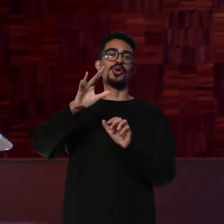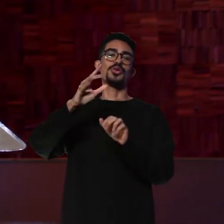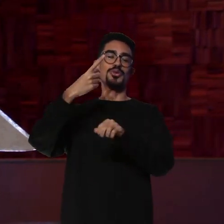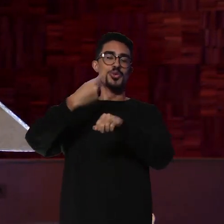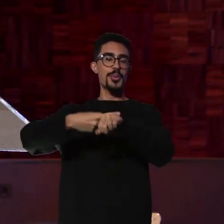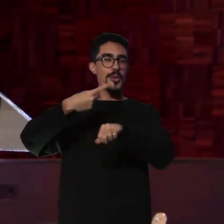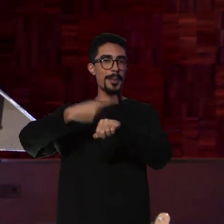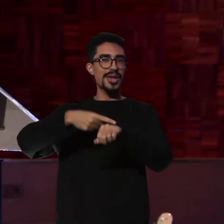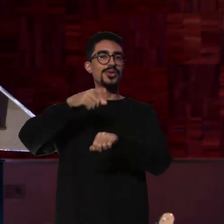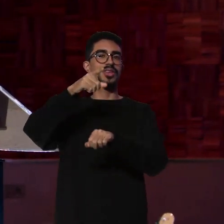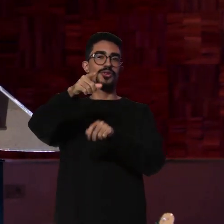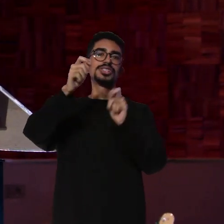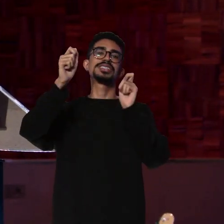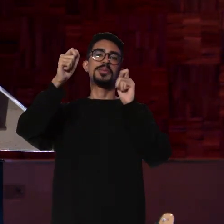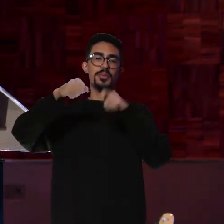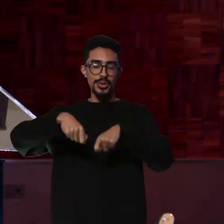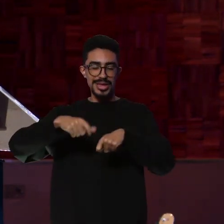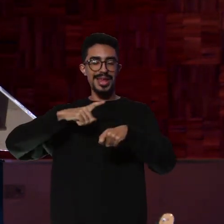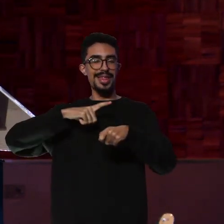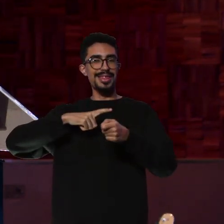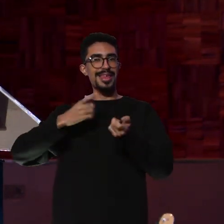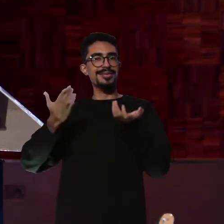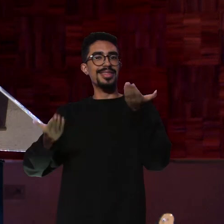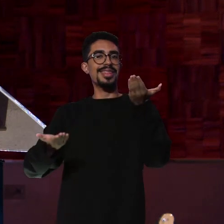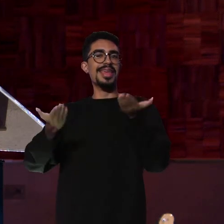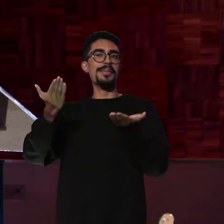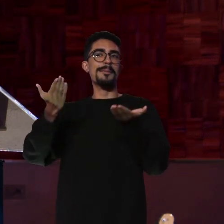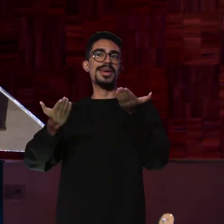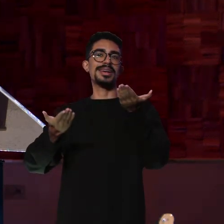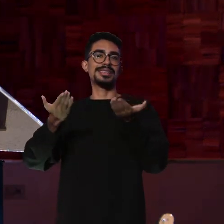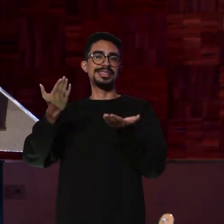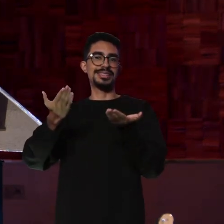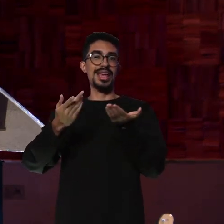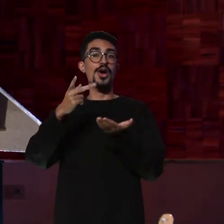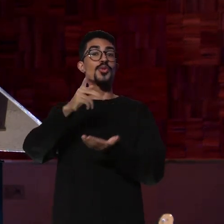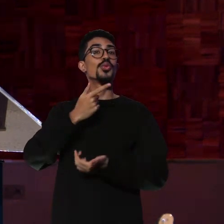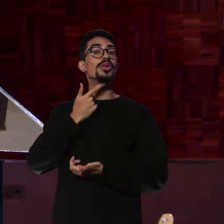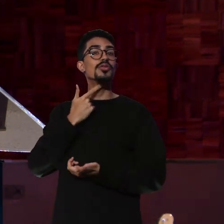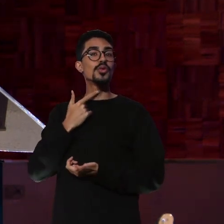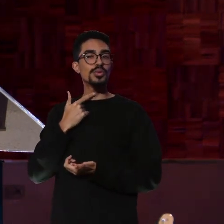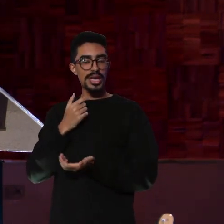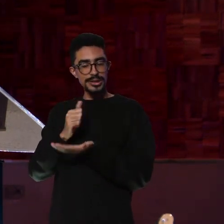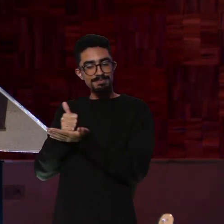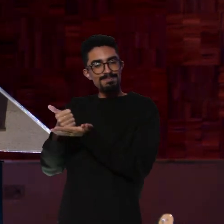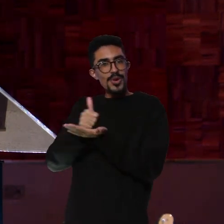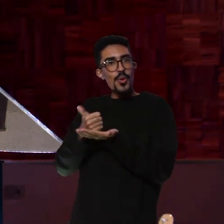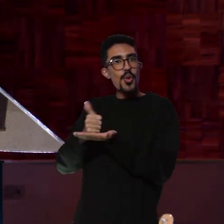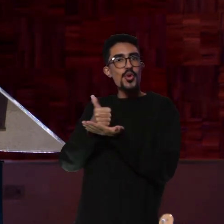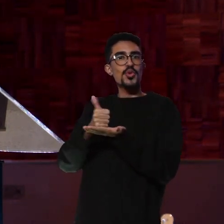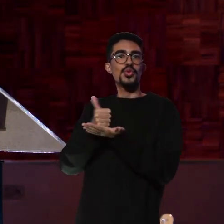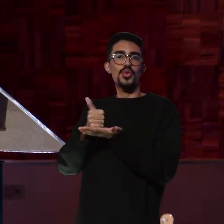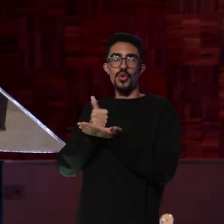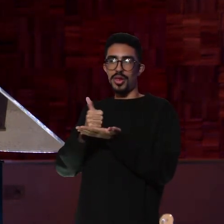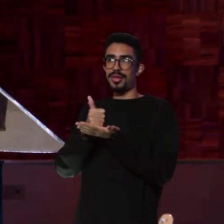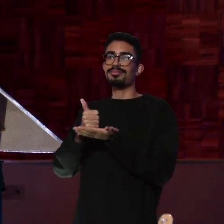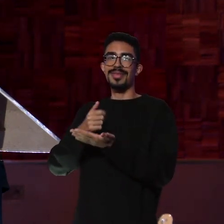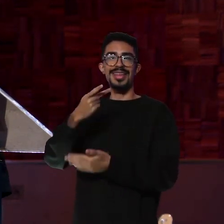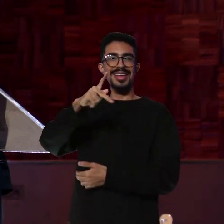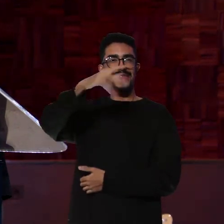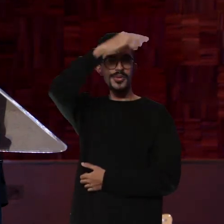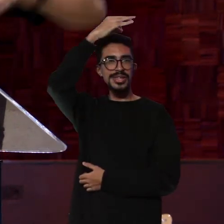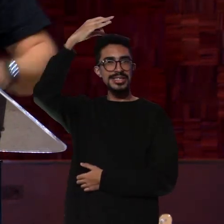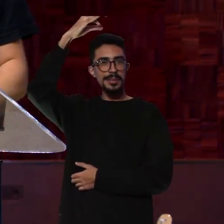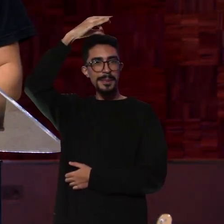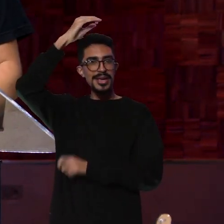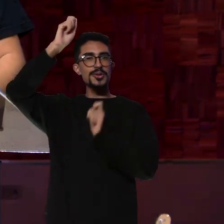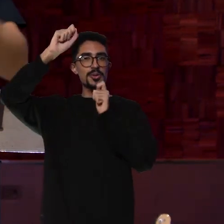o teu ímpeto, a controlar a tua vontade e desequilibrar, na verdade, para que o teu espírito possa estar